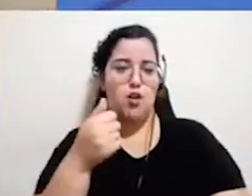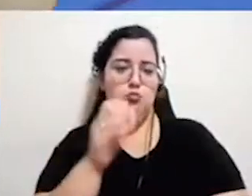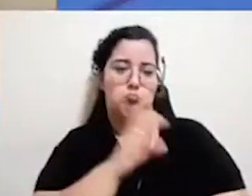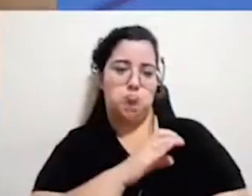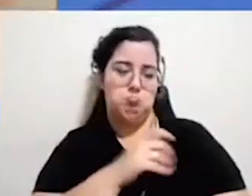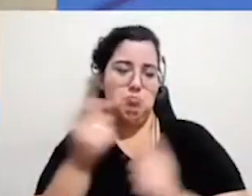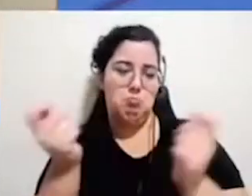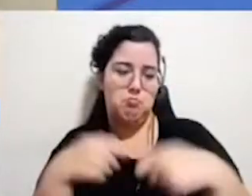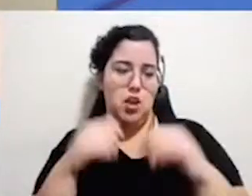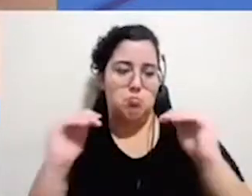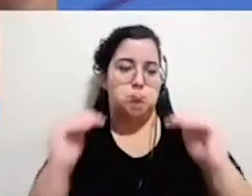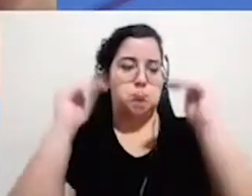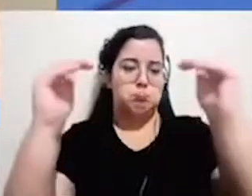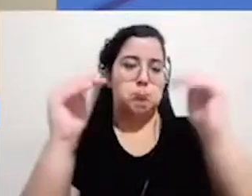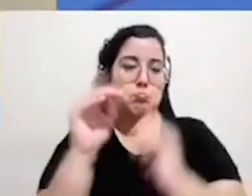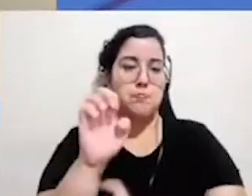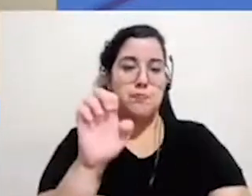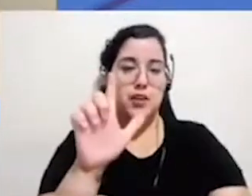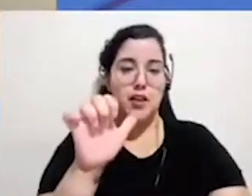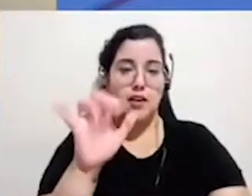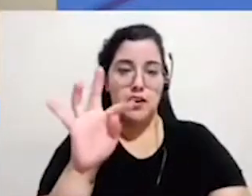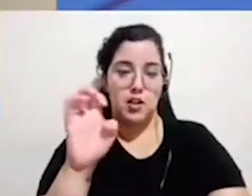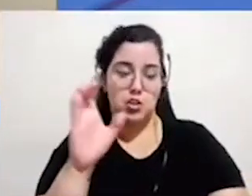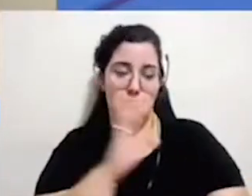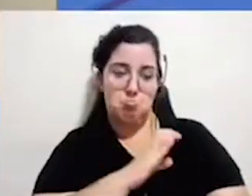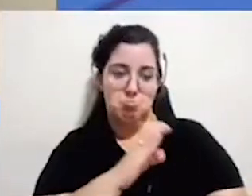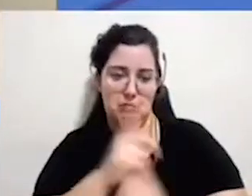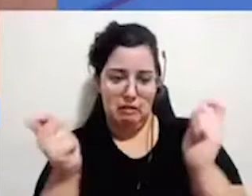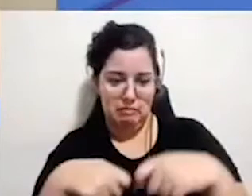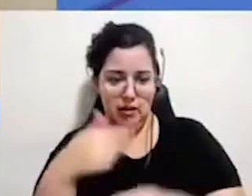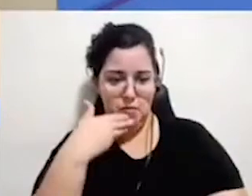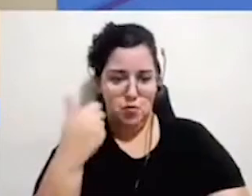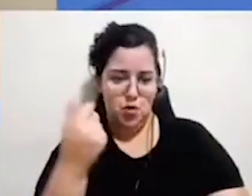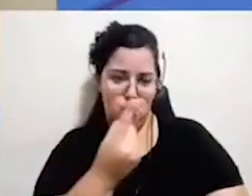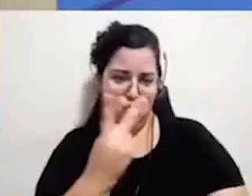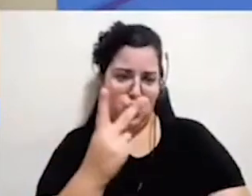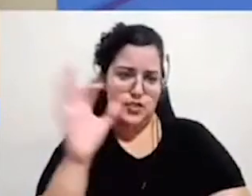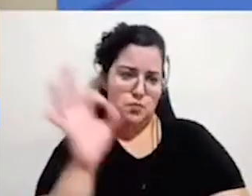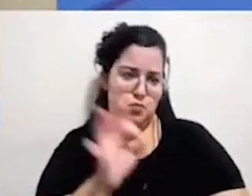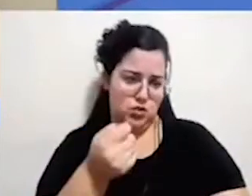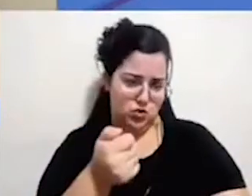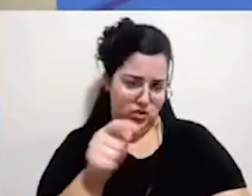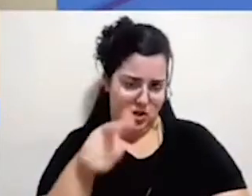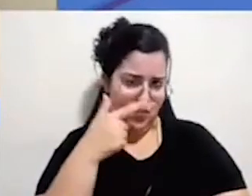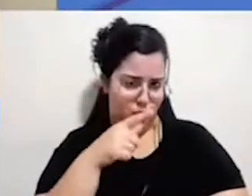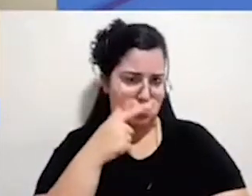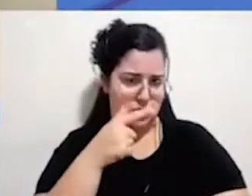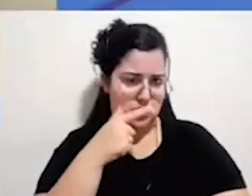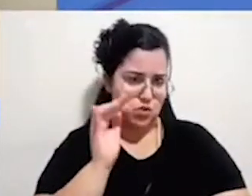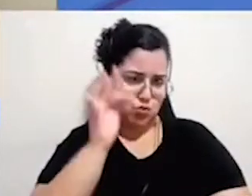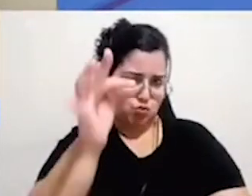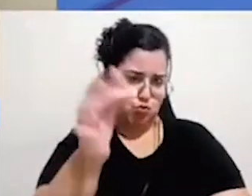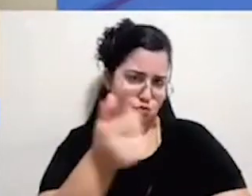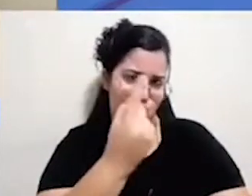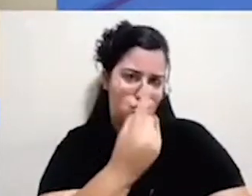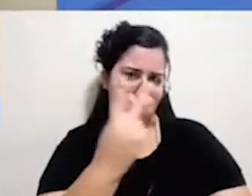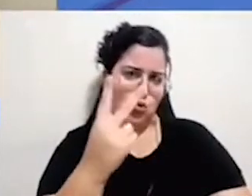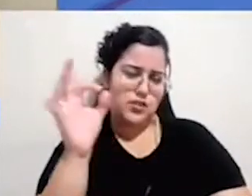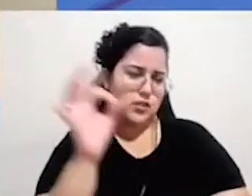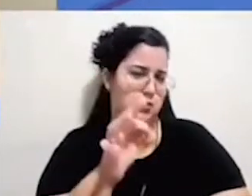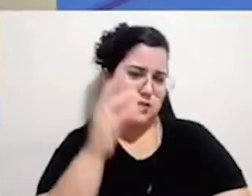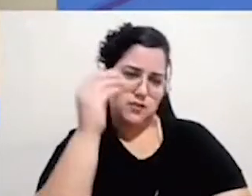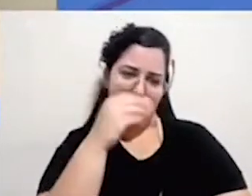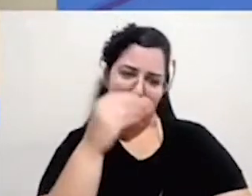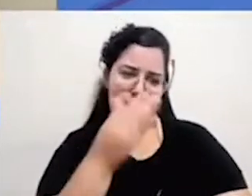uma elite, são eles que vão conseguir, na verdade, puxar todo o estado para frente? Entendeu? Quer dizer,